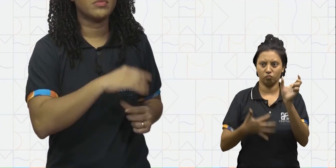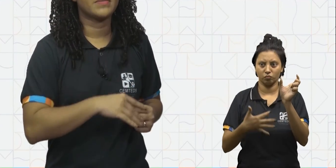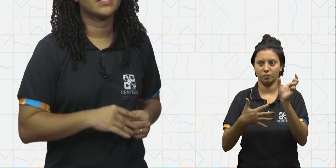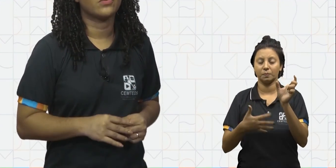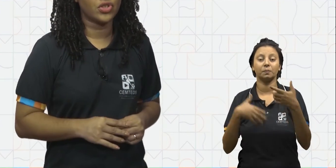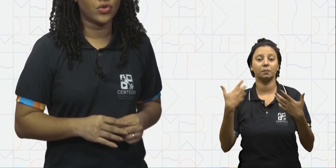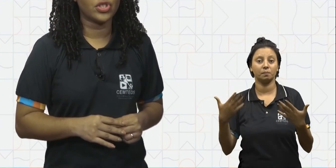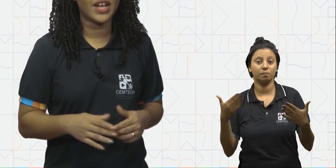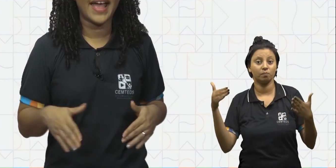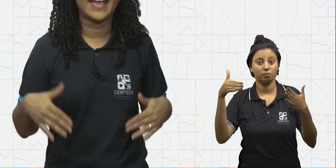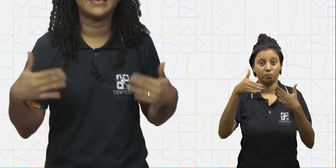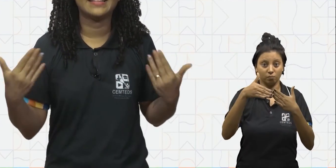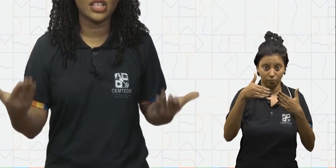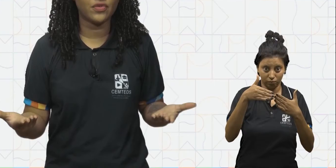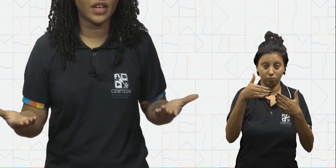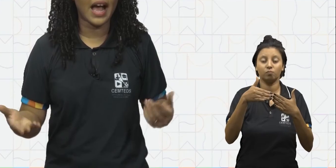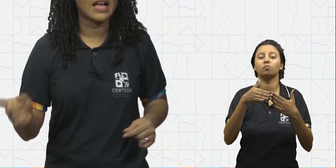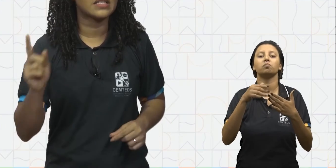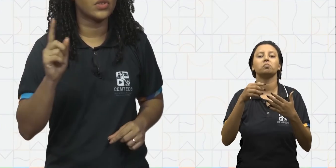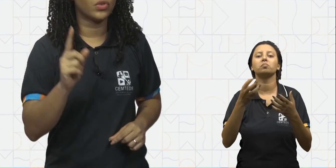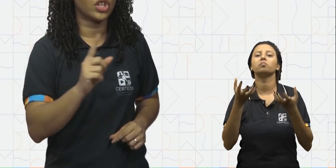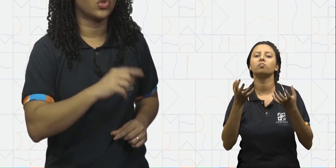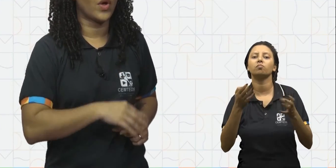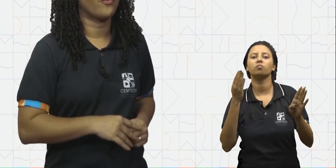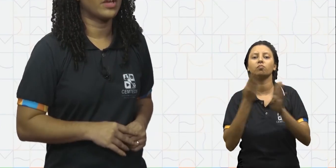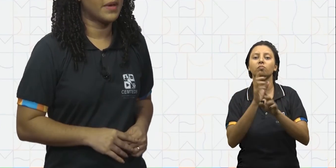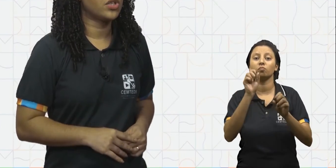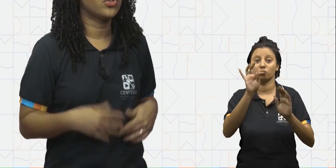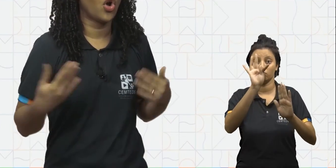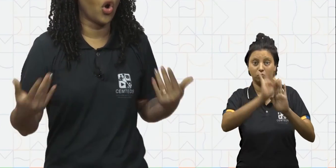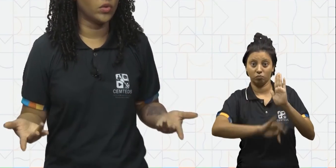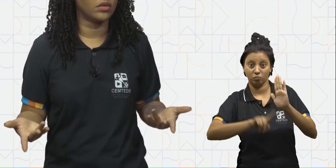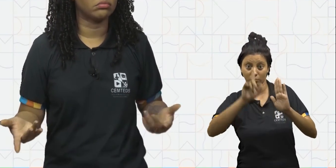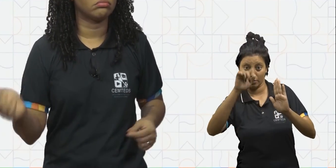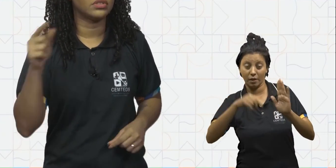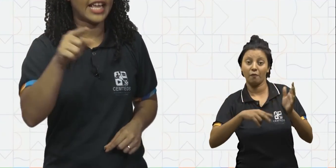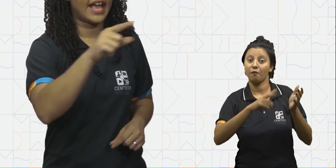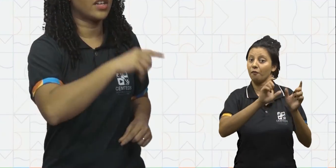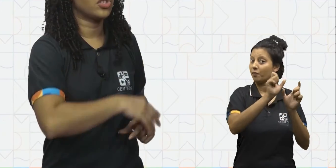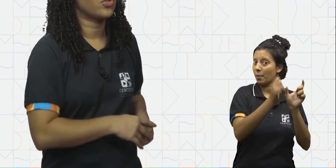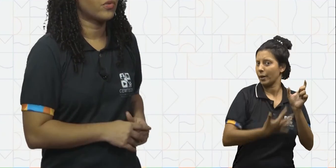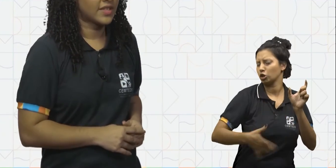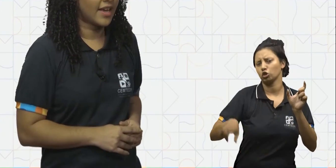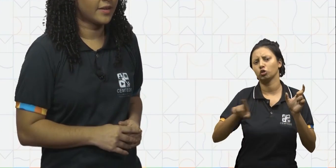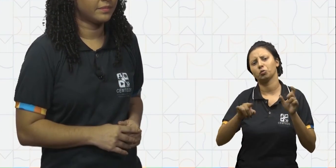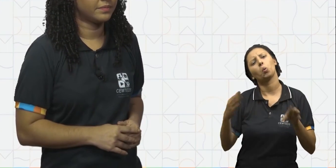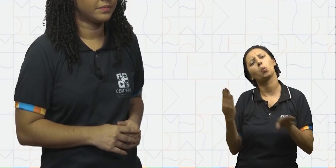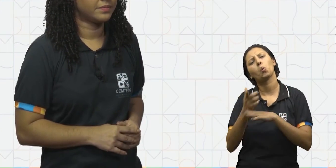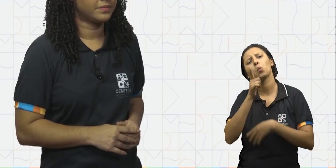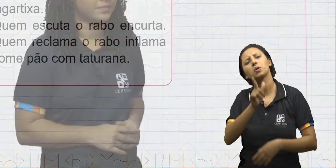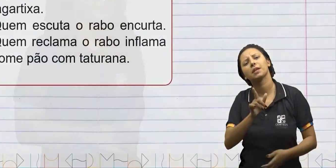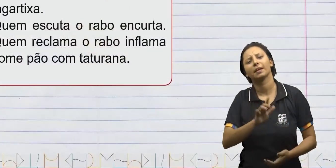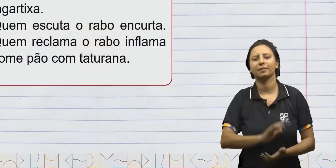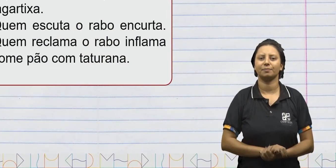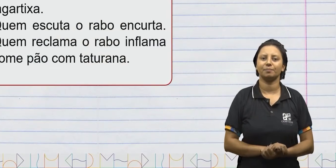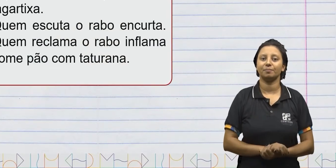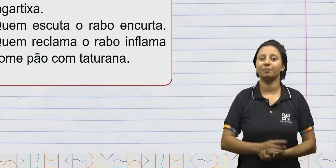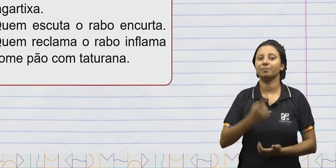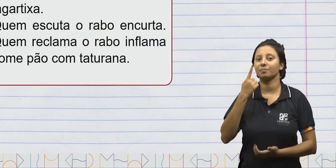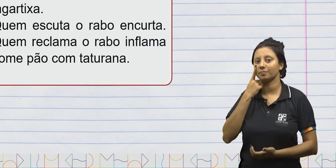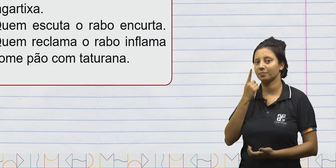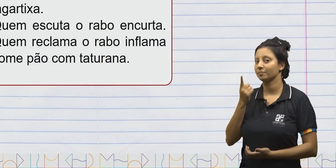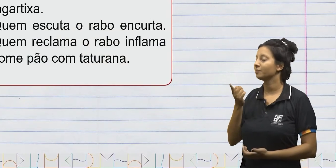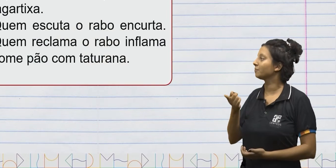nossa última missão de hoje é identificar se o texto é um verbete ou não. Será que a gente consegue?